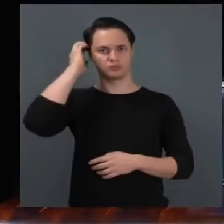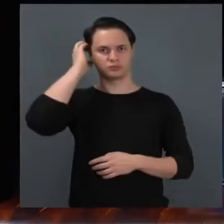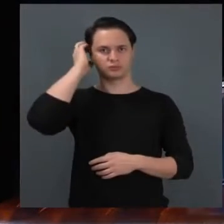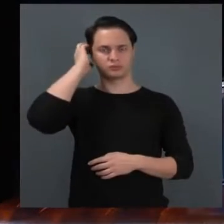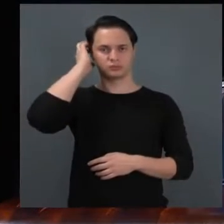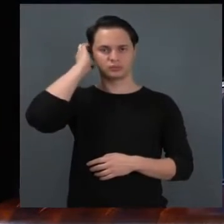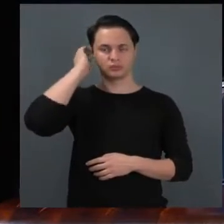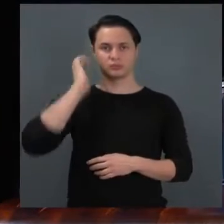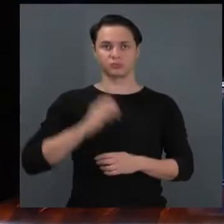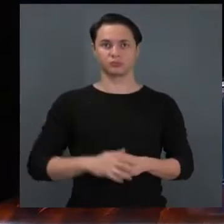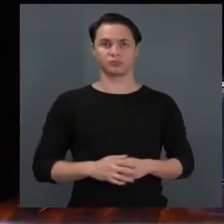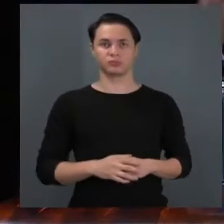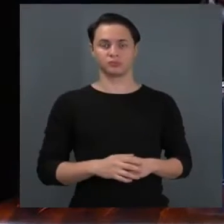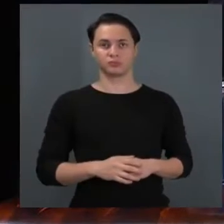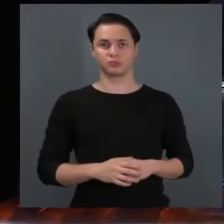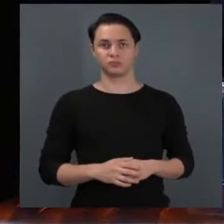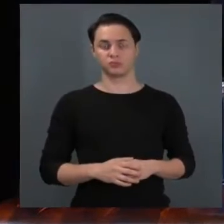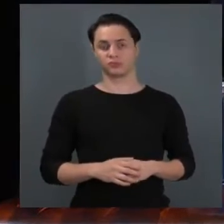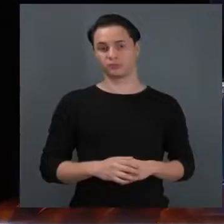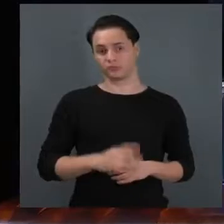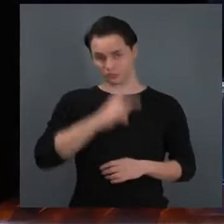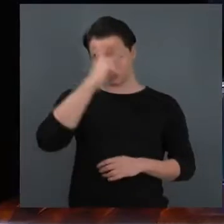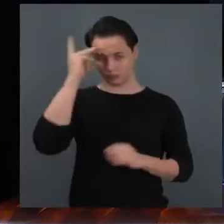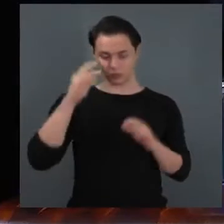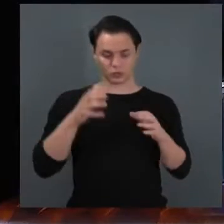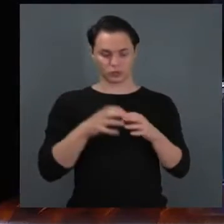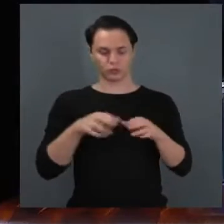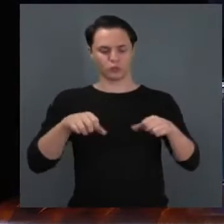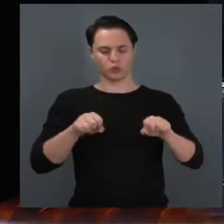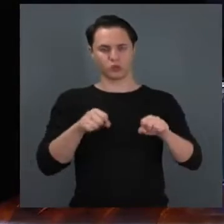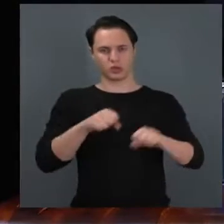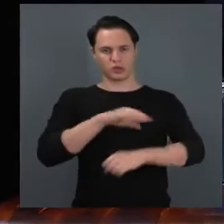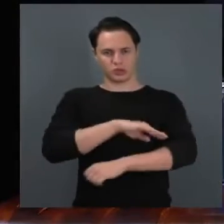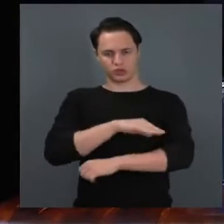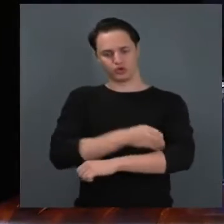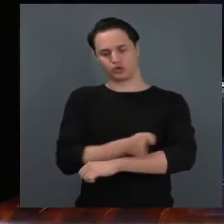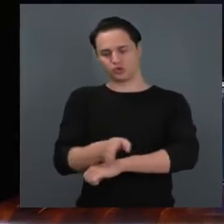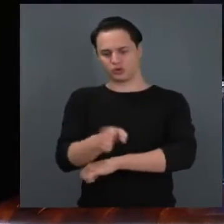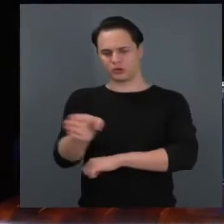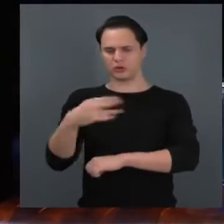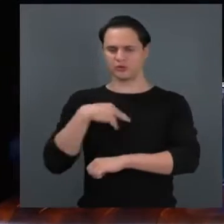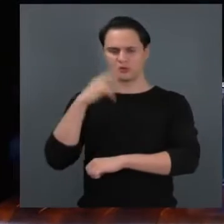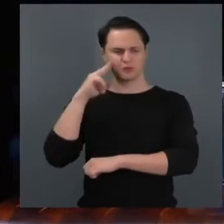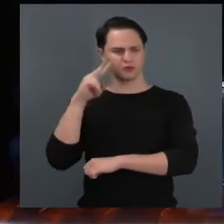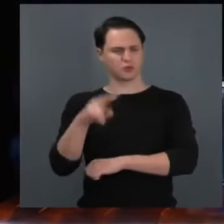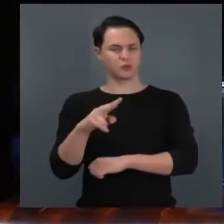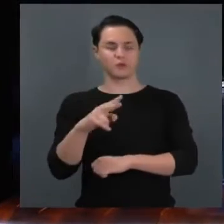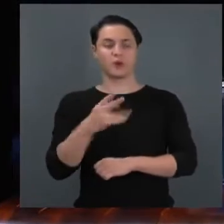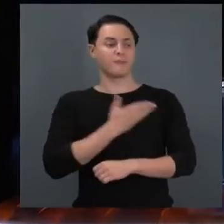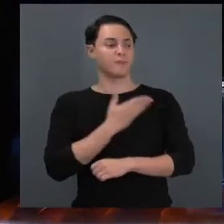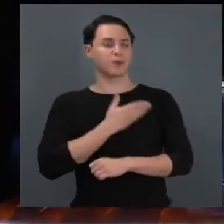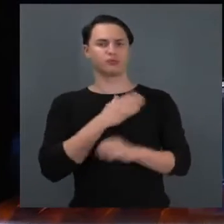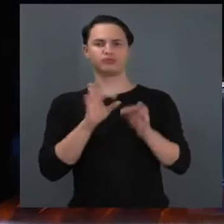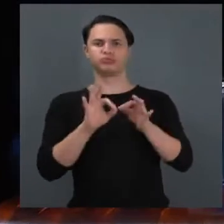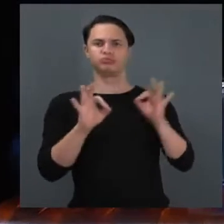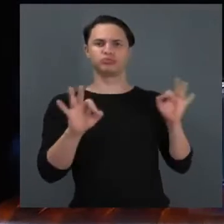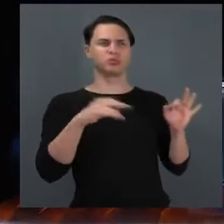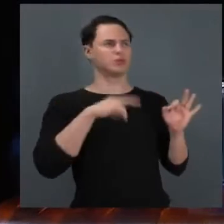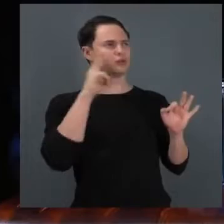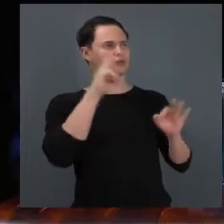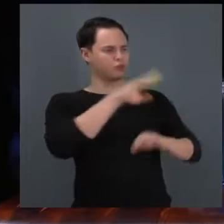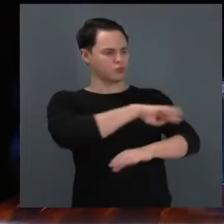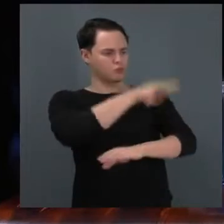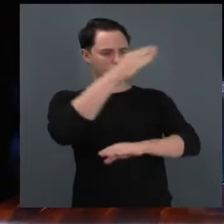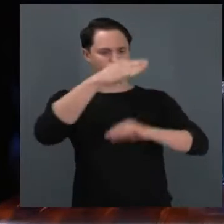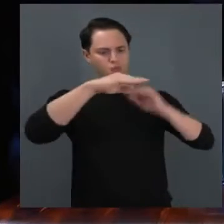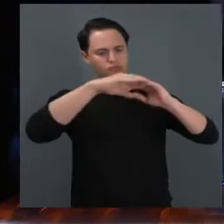trilha, eles passaram e viram que um amigo não vinha. Daí que nos viram, tinha o morro